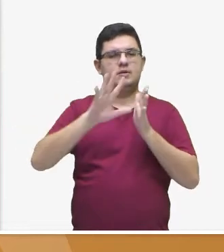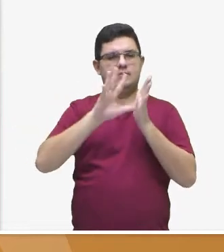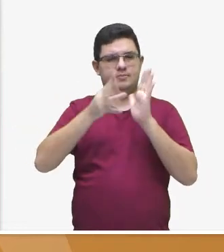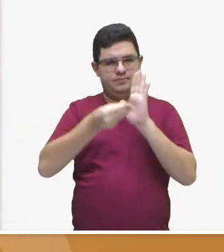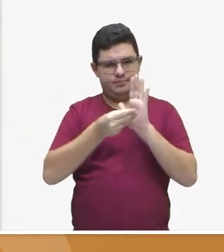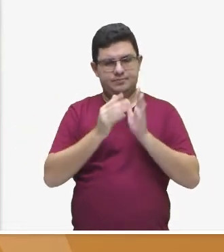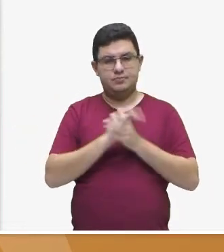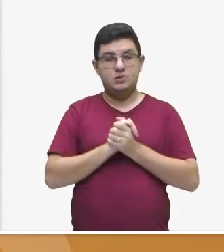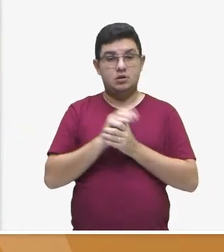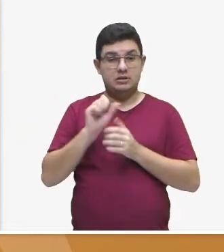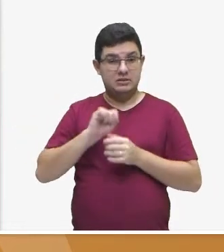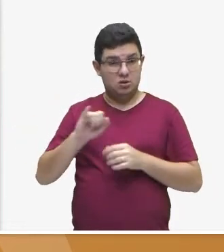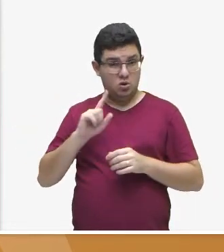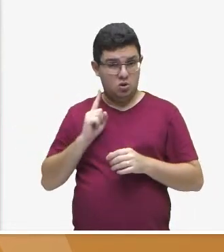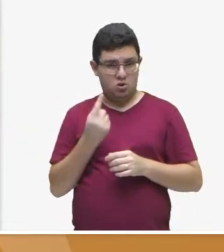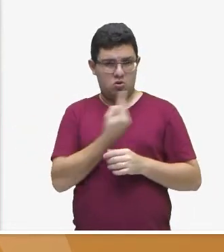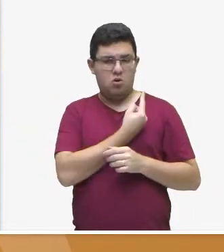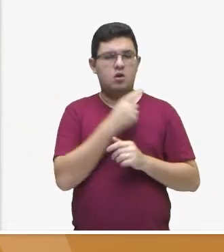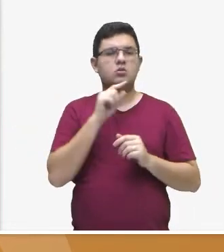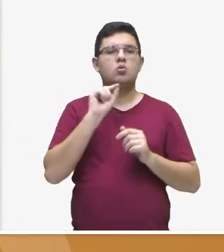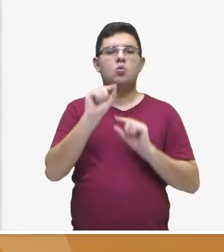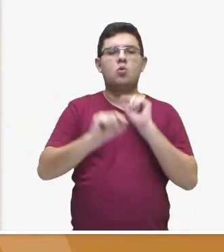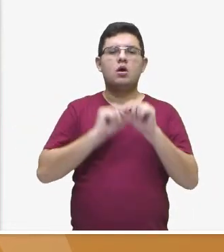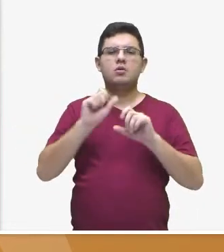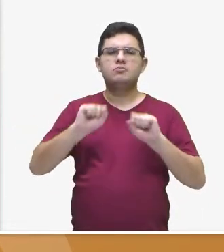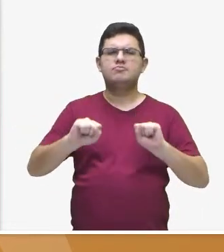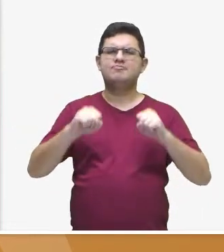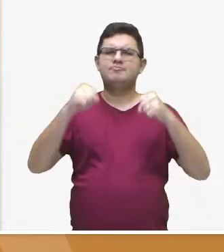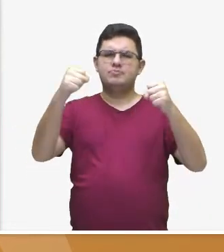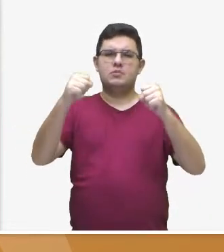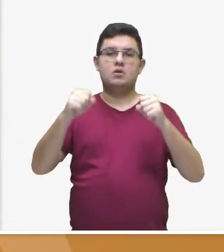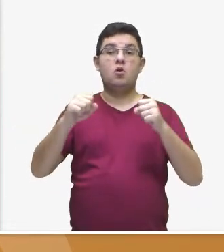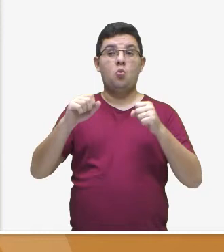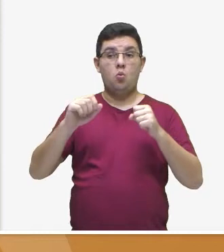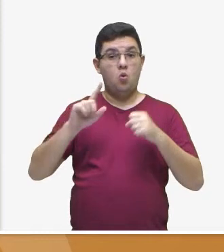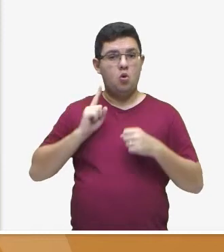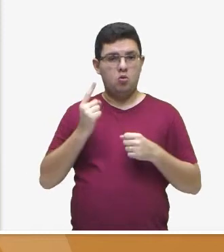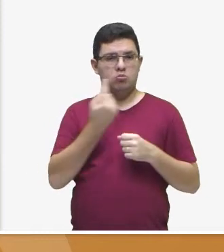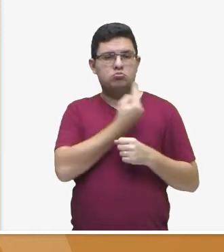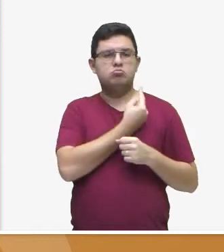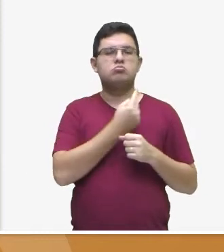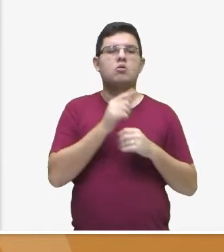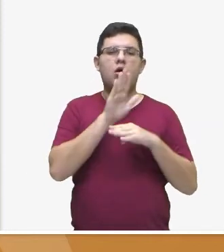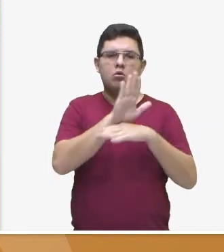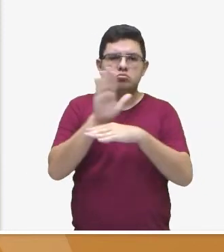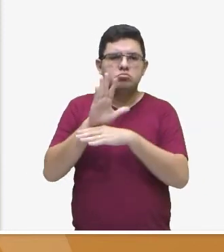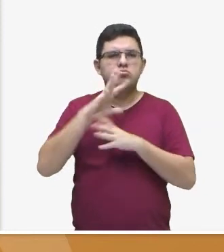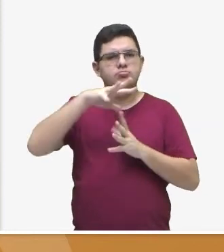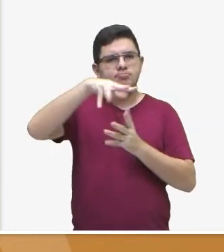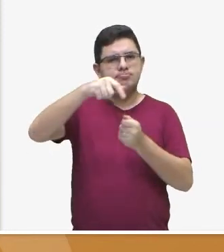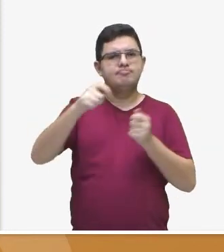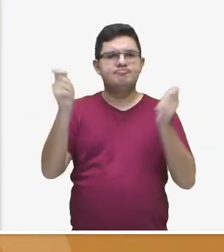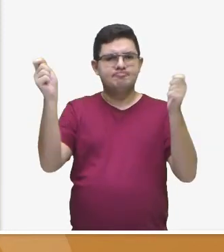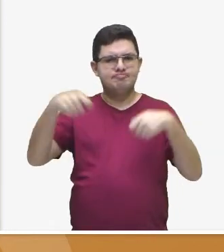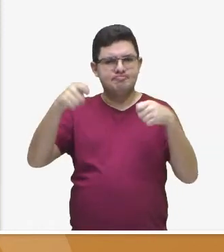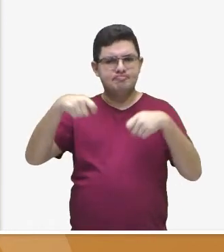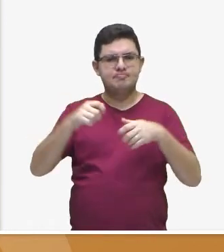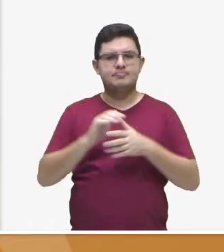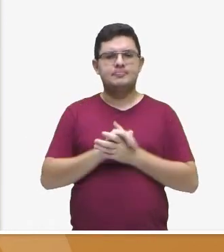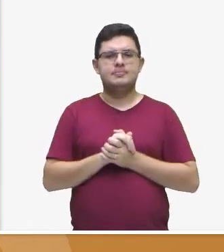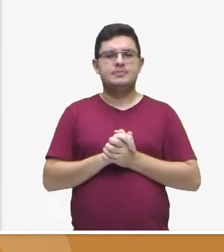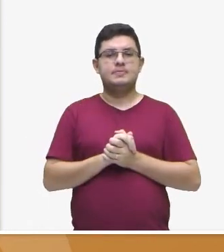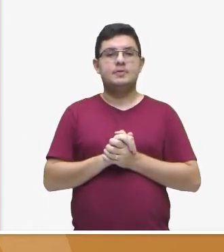isso, a humanidade toda vai ganhar, porque nós temos muita coisa ainda aí para ser descoberto na nossa floresta, e